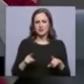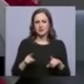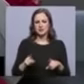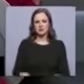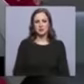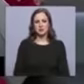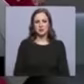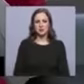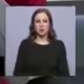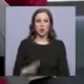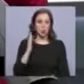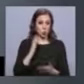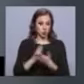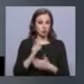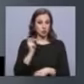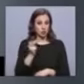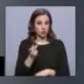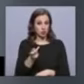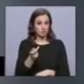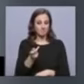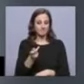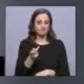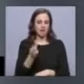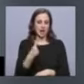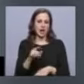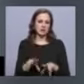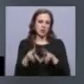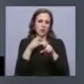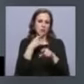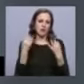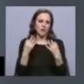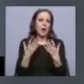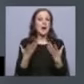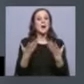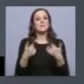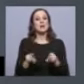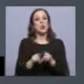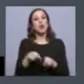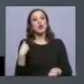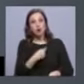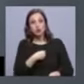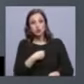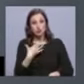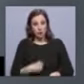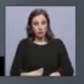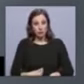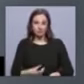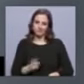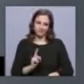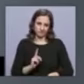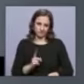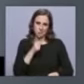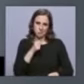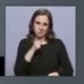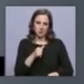nos últimos anos tem tempo nem de ouvido muito claro que ainda não é como nós gostaríamos que fosse com a